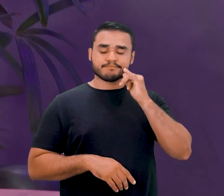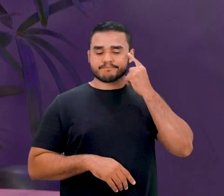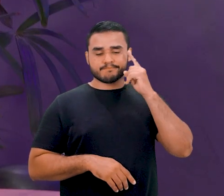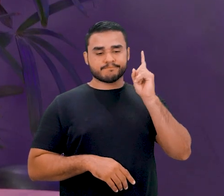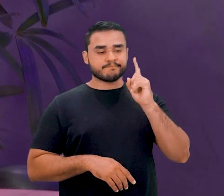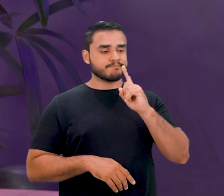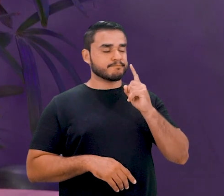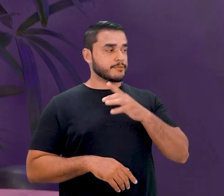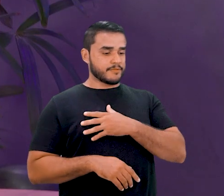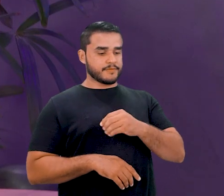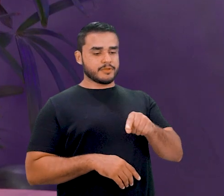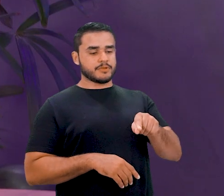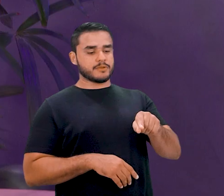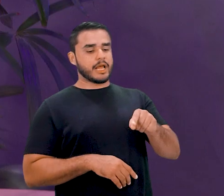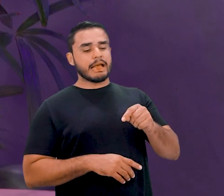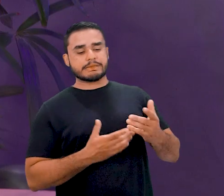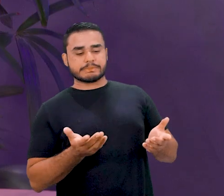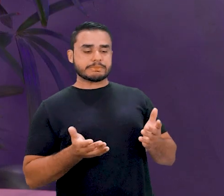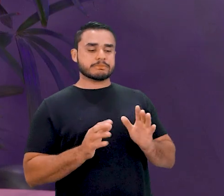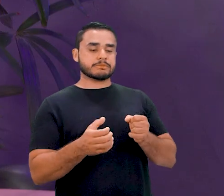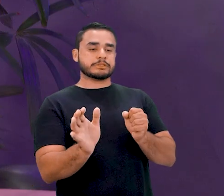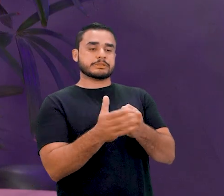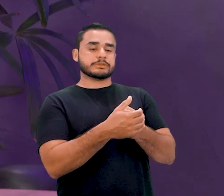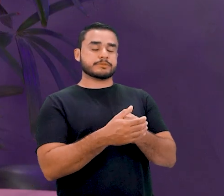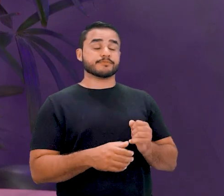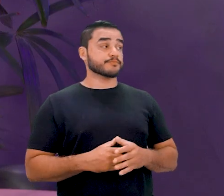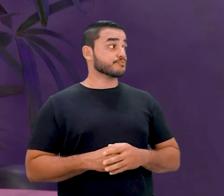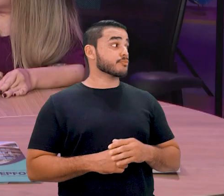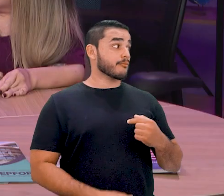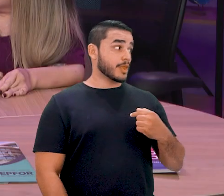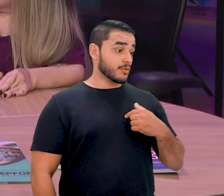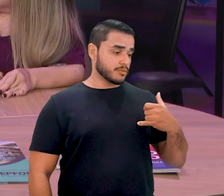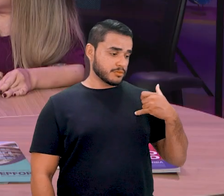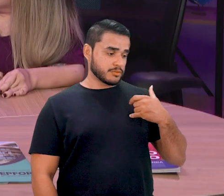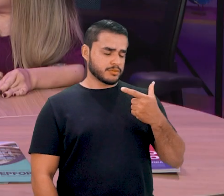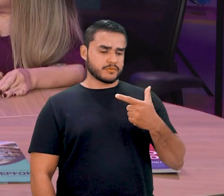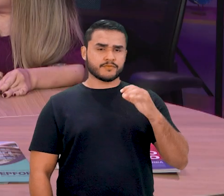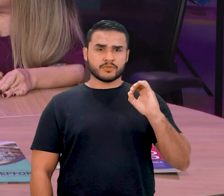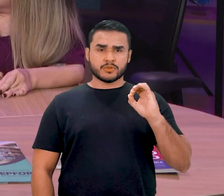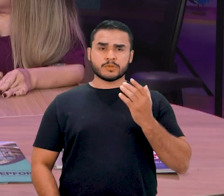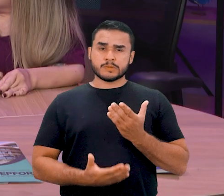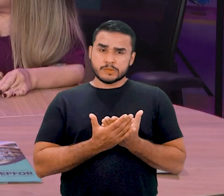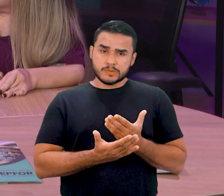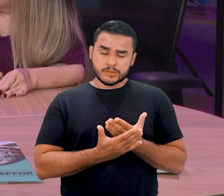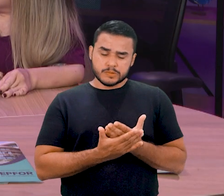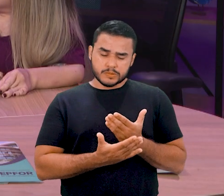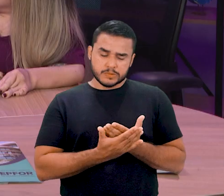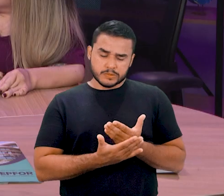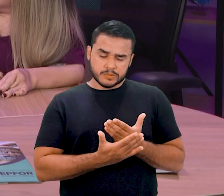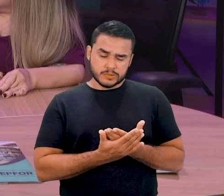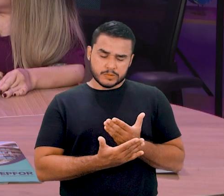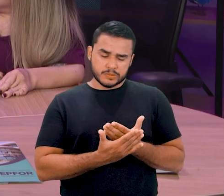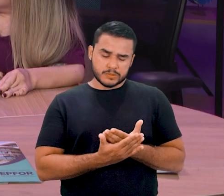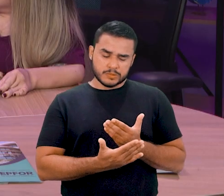me enxergar. Sim. Então, quando eu completei 20 anos, eu estava estudando para tentar vestibular para medicina veterinária,